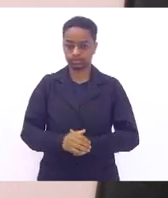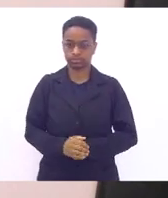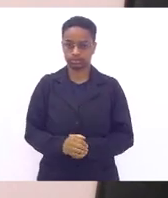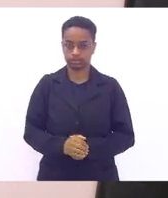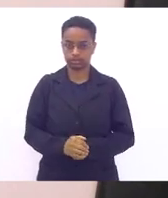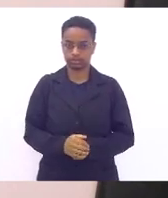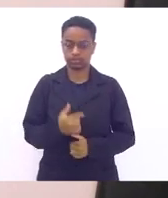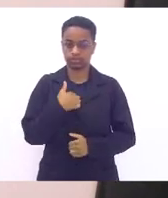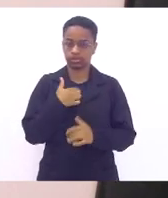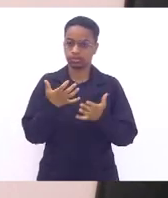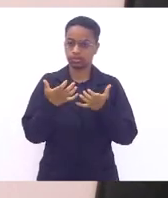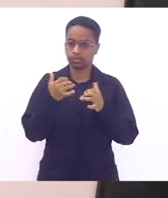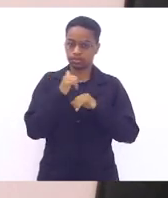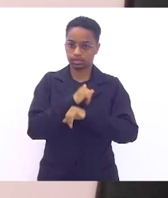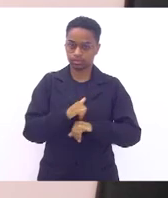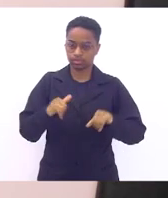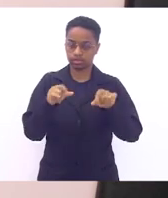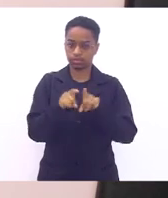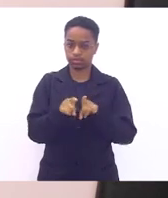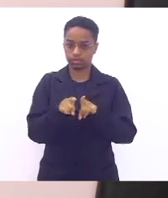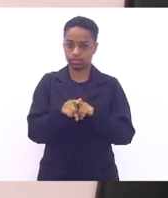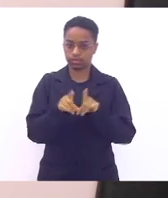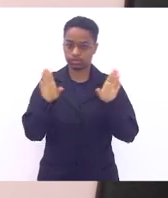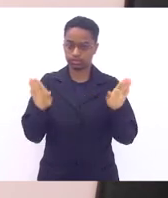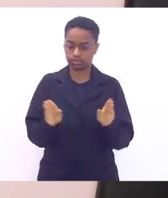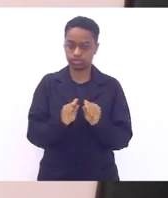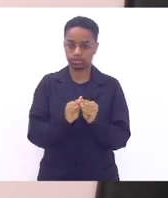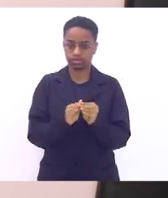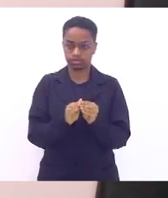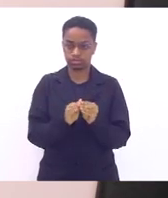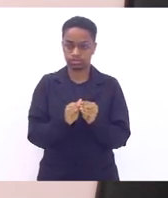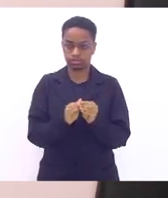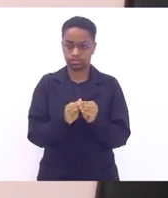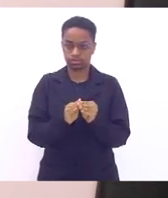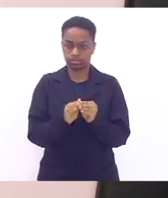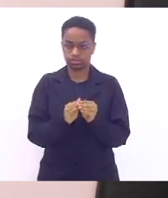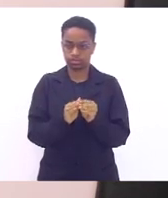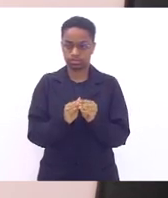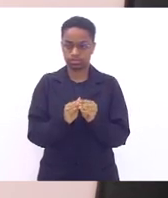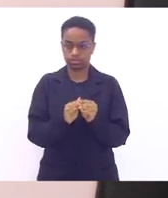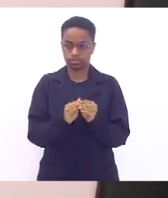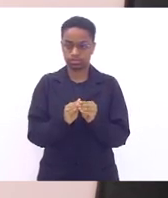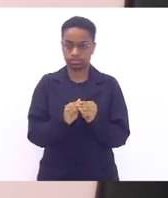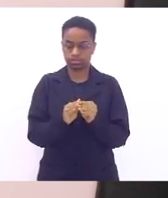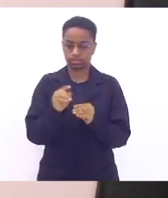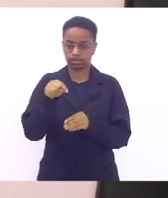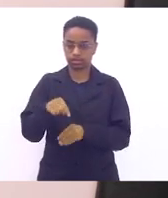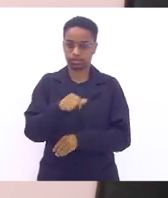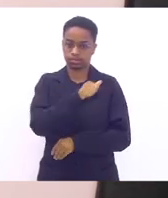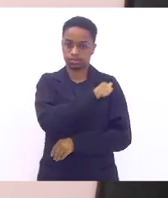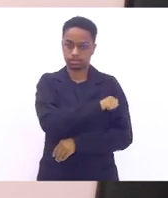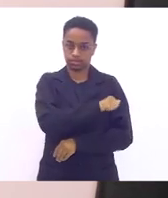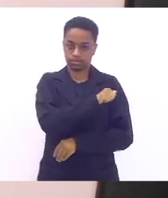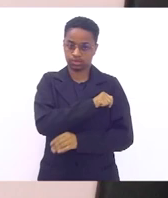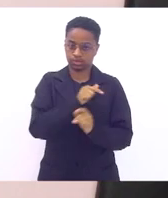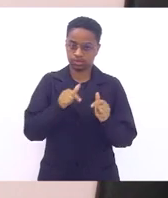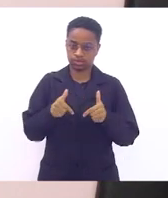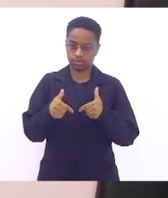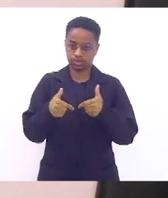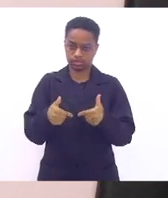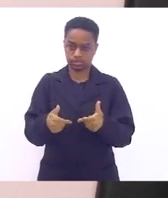Eu gostaria de dizer sucintamente que o que o Estado do Rio está fazendo em